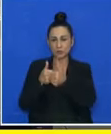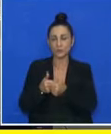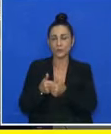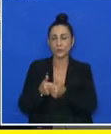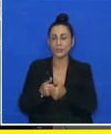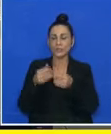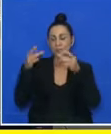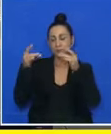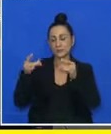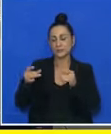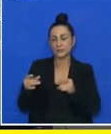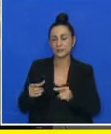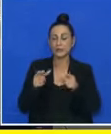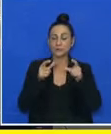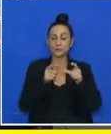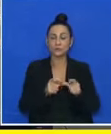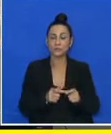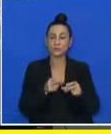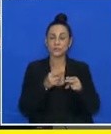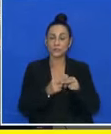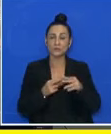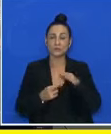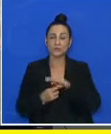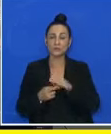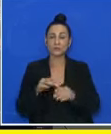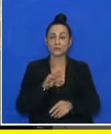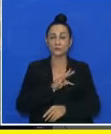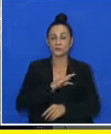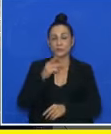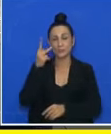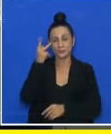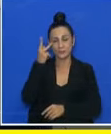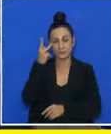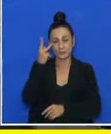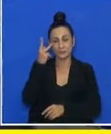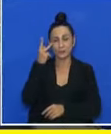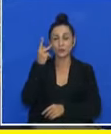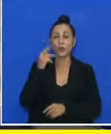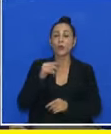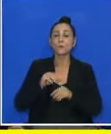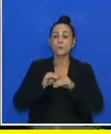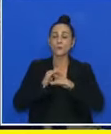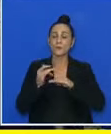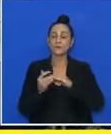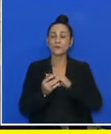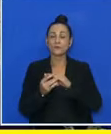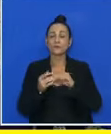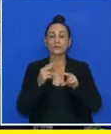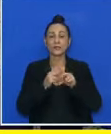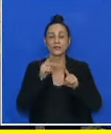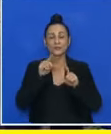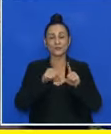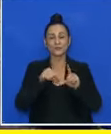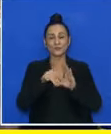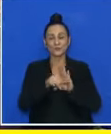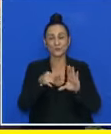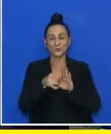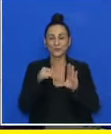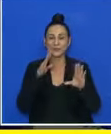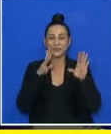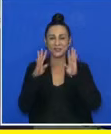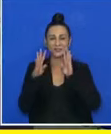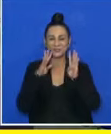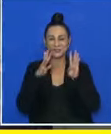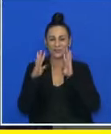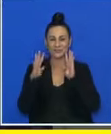cada detalhe, direto aqui do Espaço Loterias Caixa, no Terminal Rodoviário Tietê, em São Paulo, por meio dos perfis da Caixa e da Rede TV no